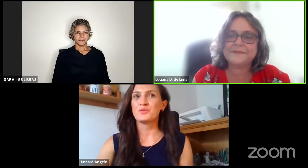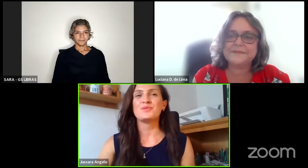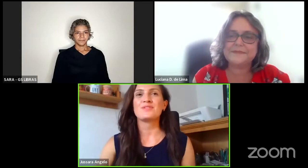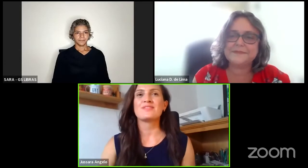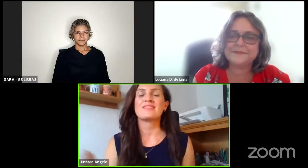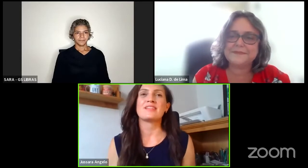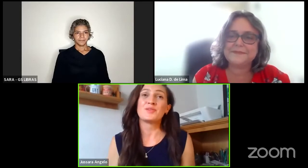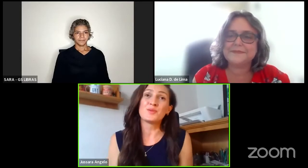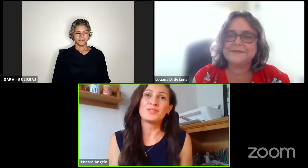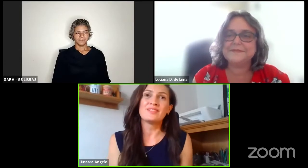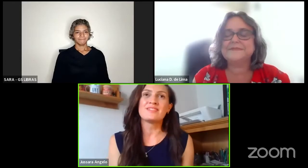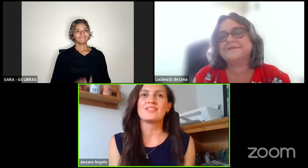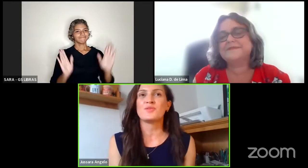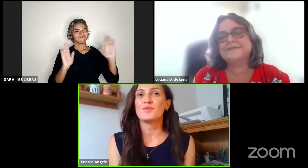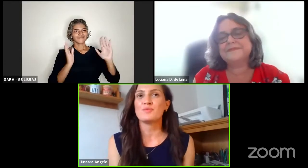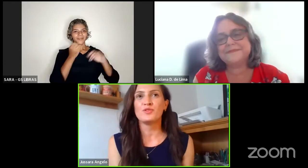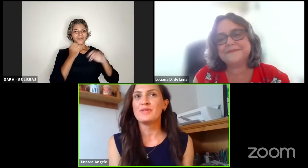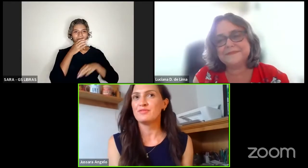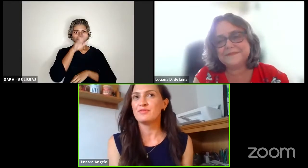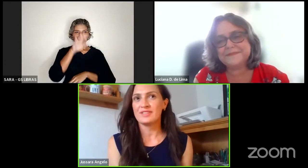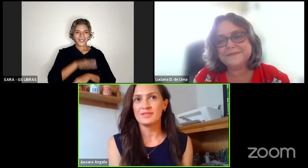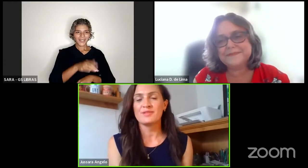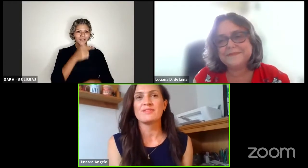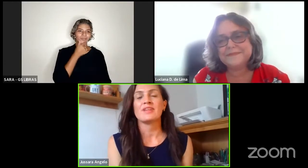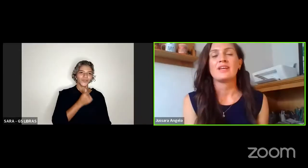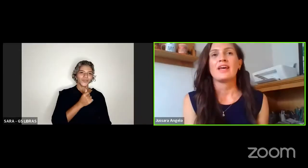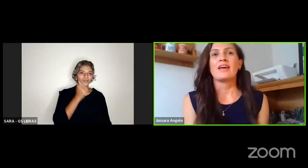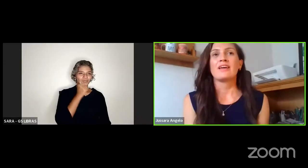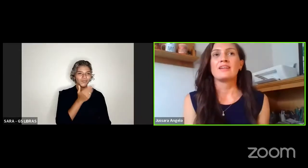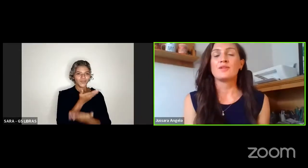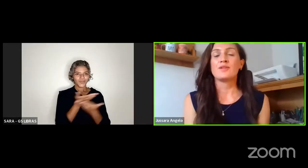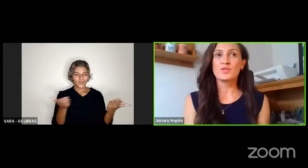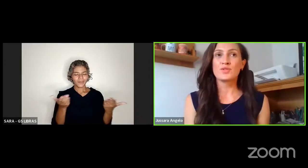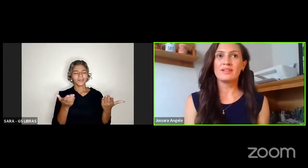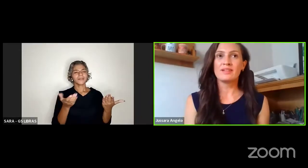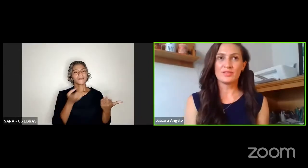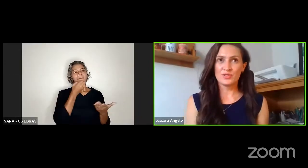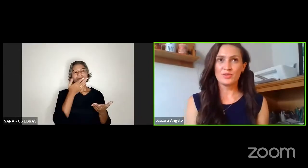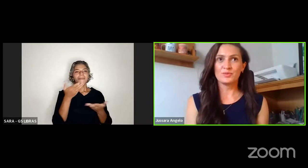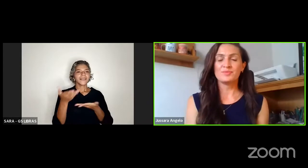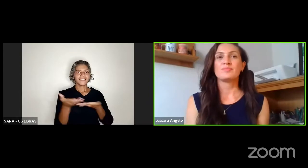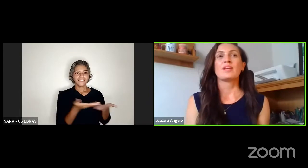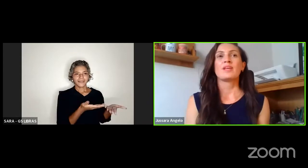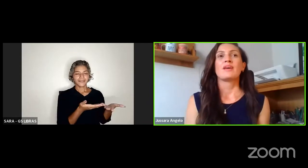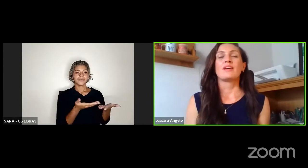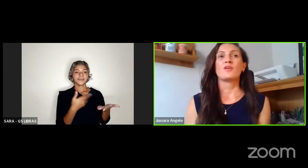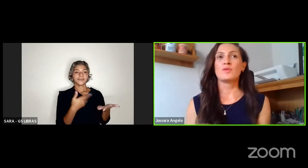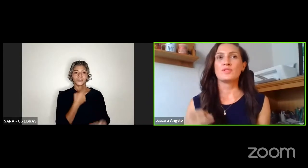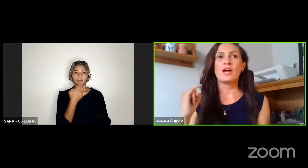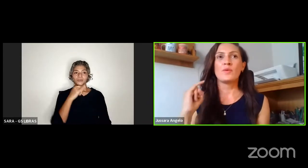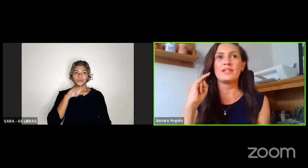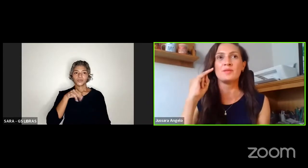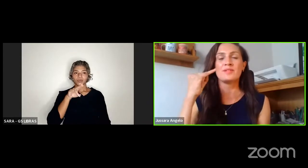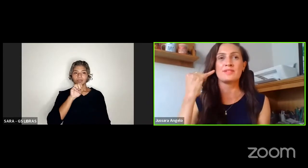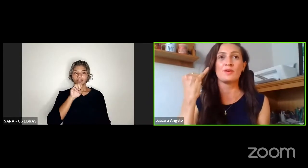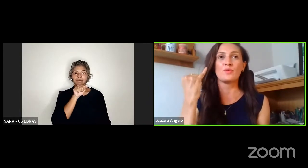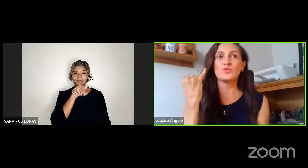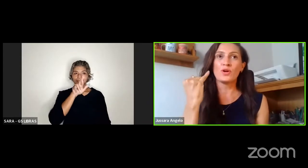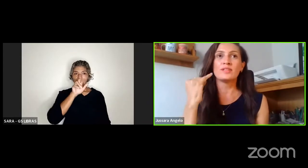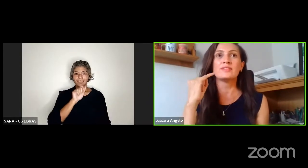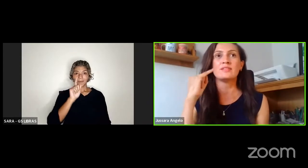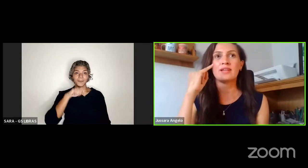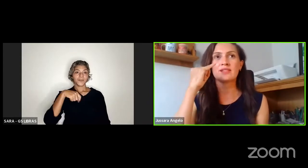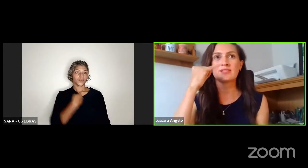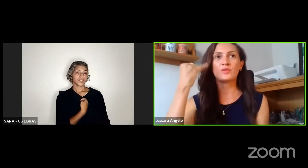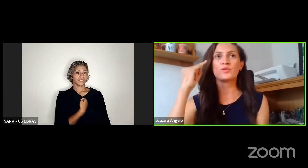Boa tarde a todos e todas, sejam todos muito bem-vindos. Eu sou Jussara Ângelo, o meu sinal em Libras